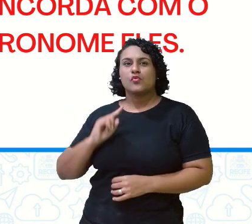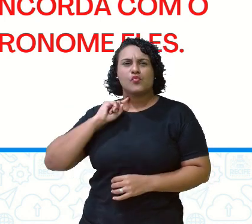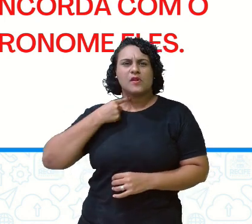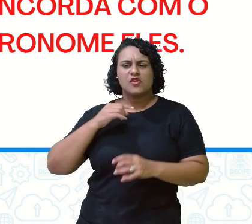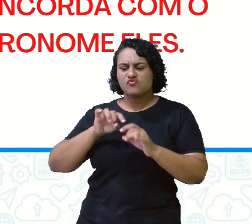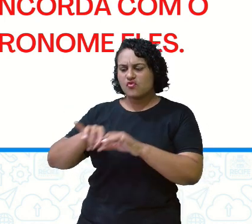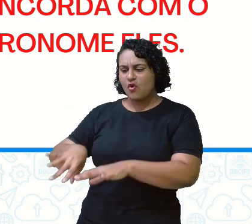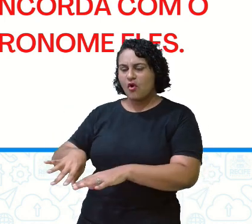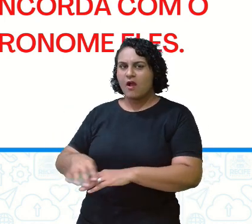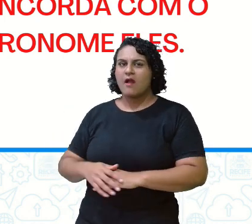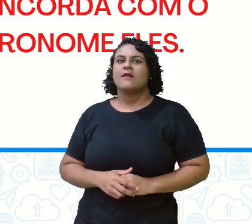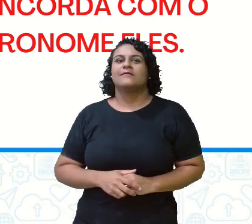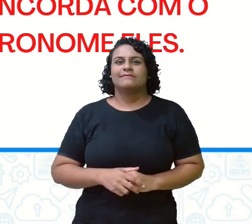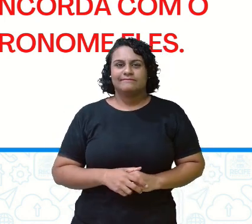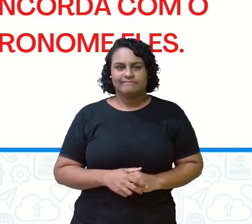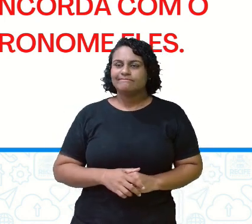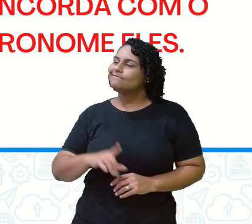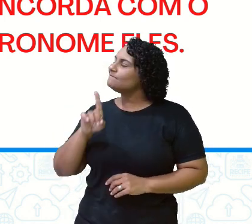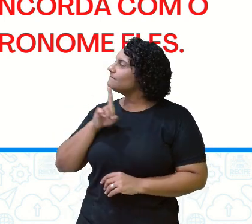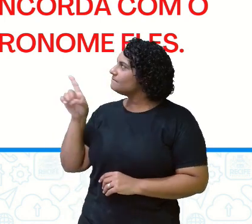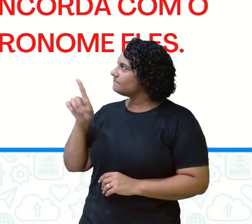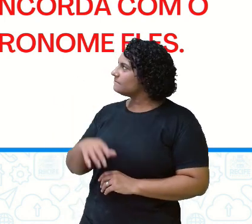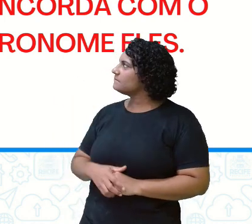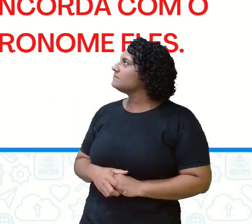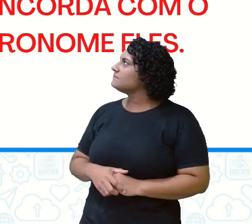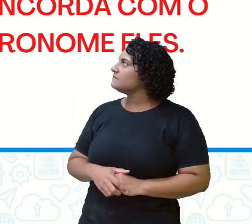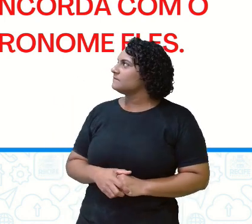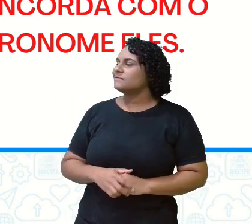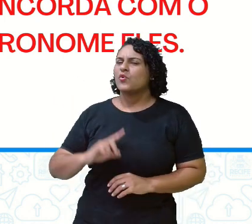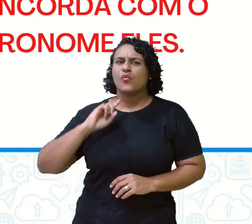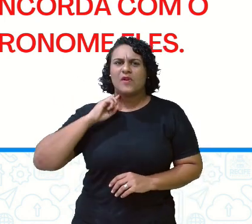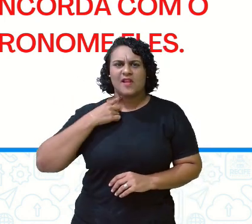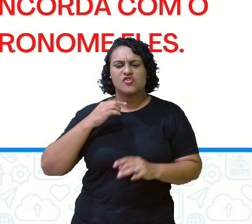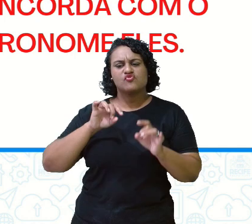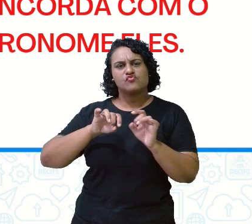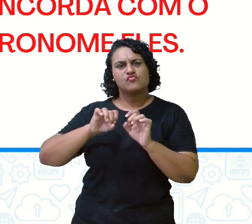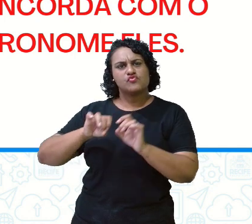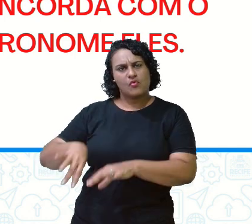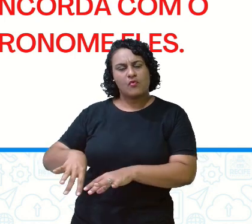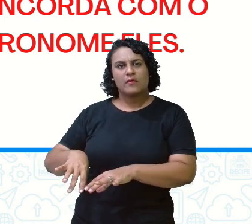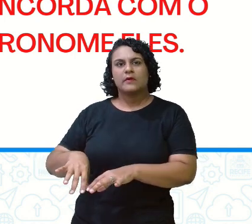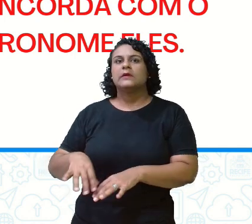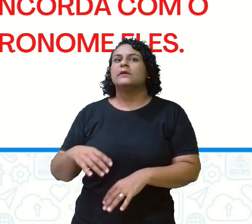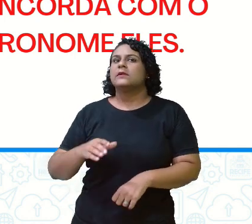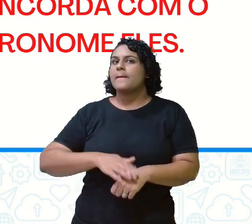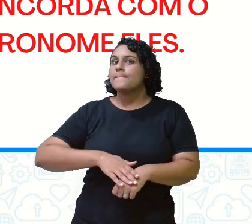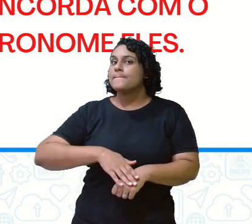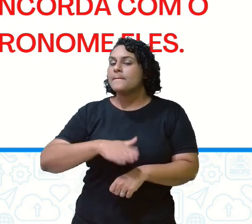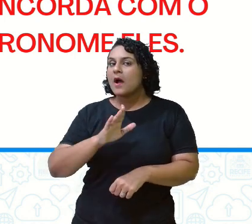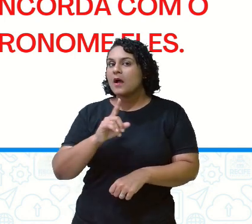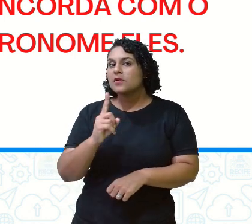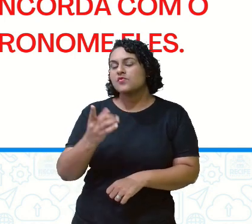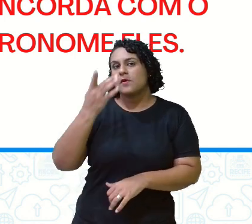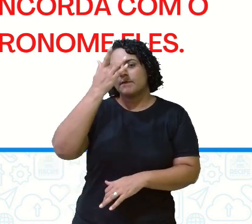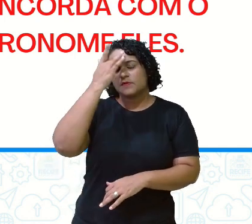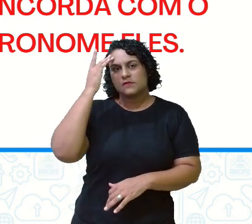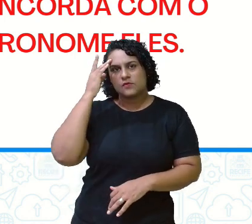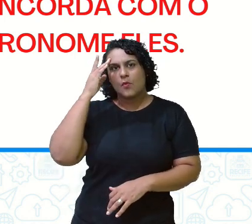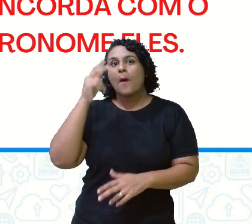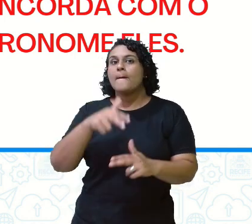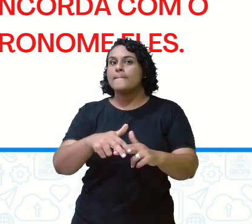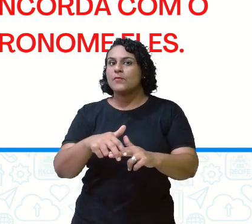lixo. Eles jogam o lixo. Observem que aí tem mais de uma pessoa, por isso que a gente está chamando